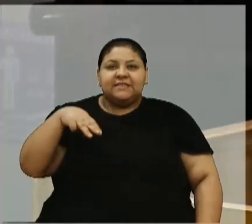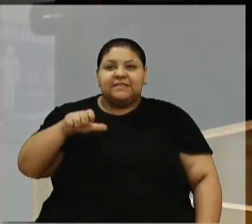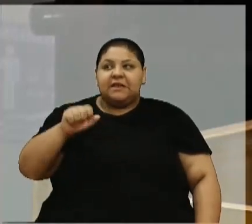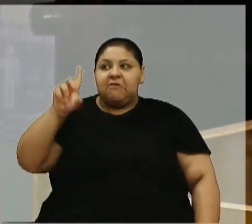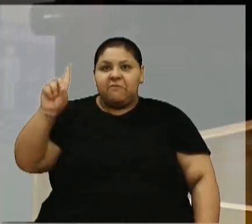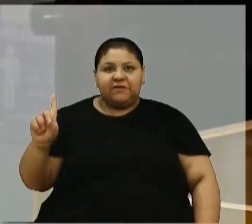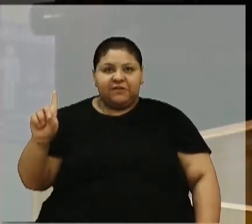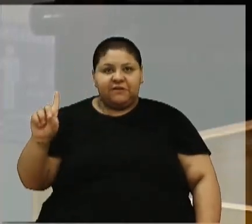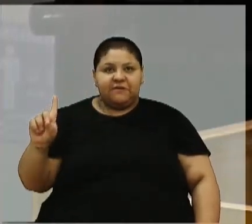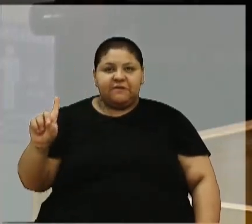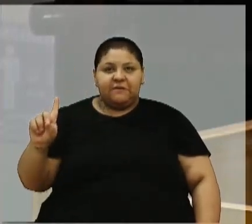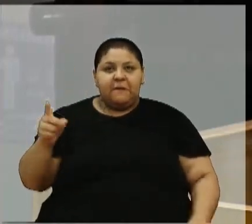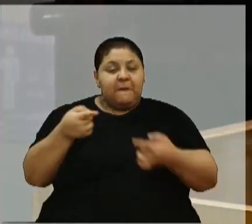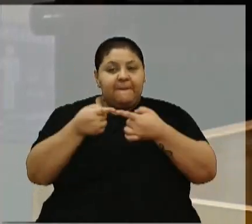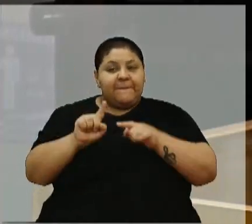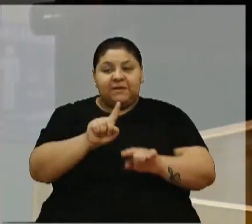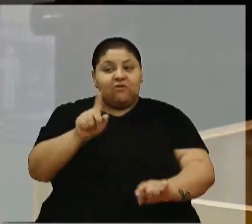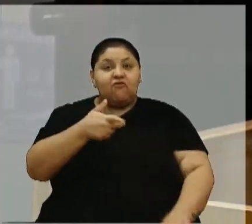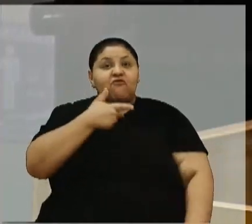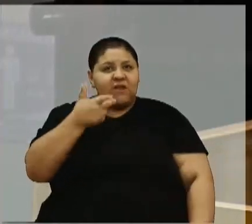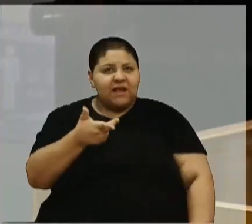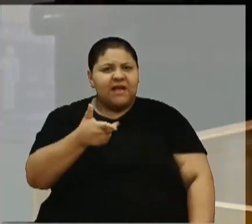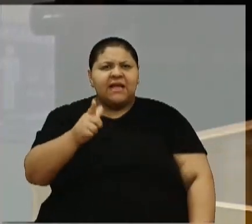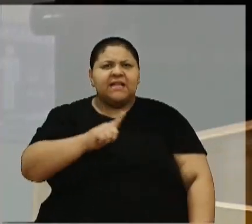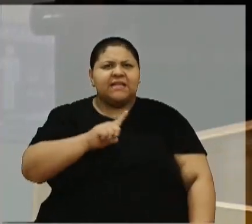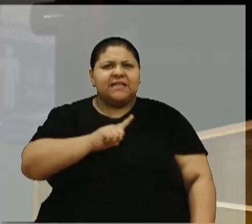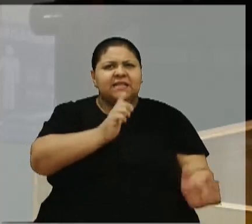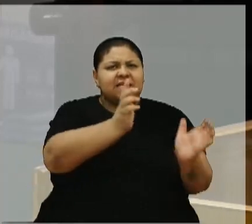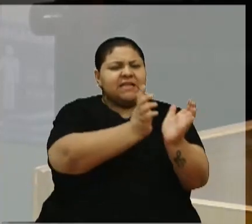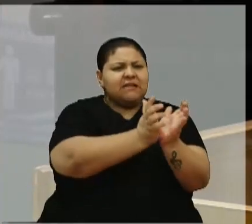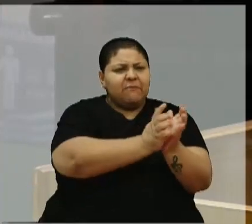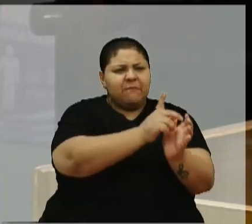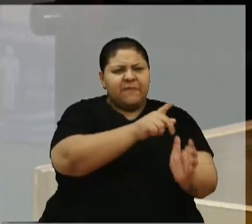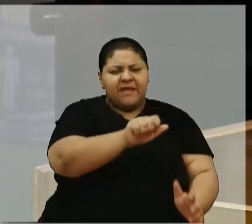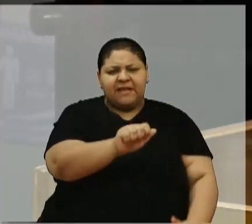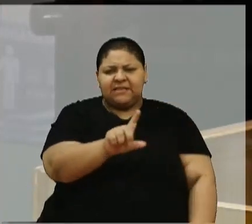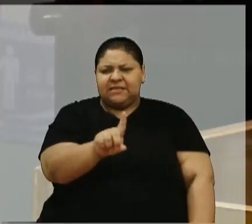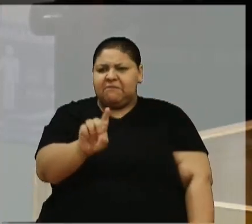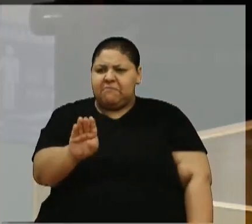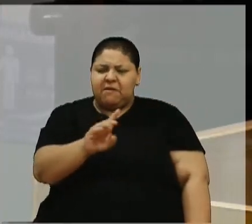colegas vereadores aqui do PSDB, do PRD,